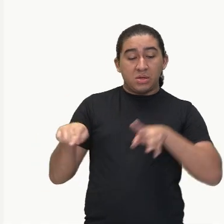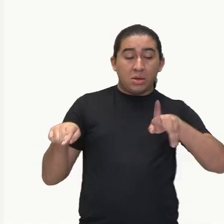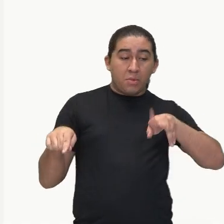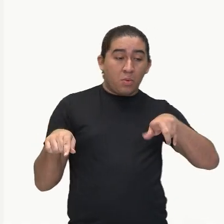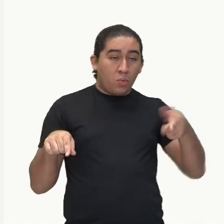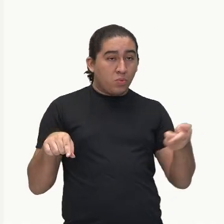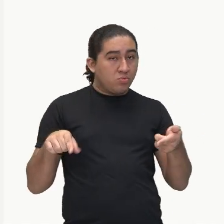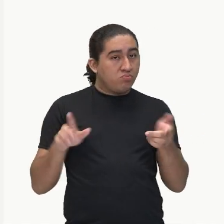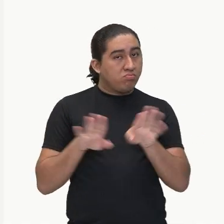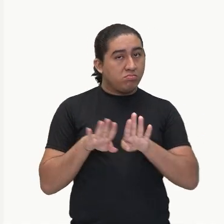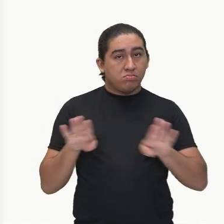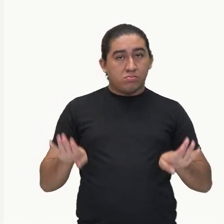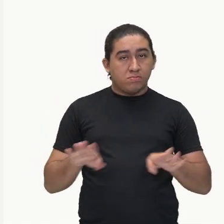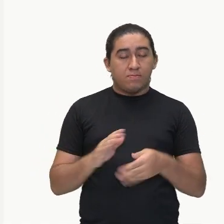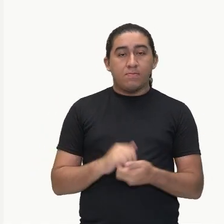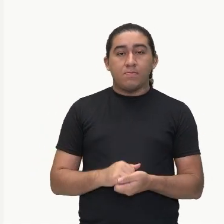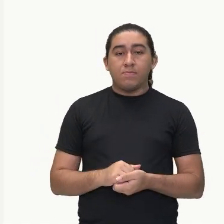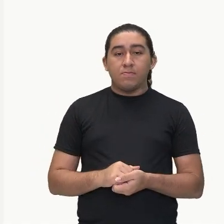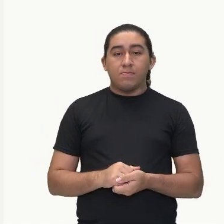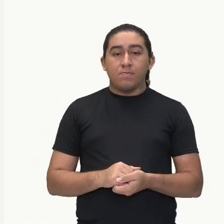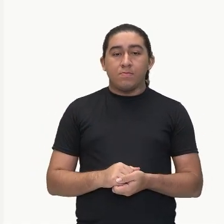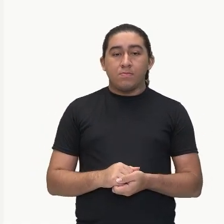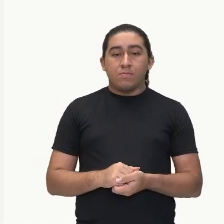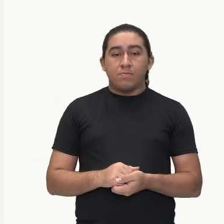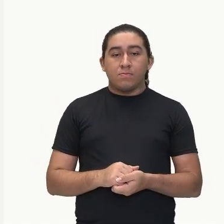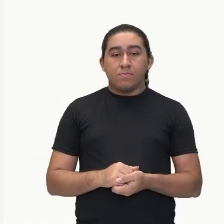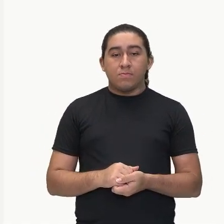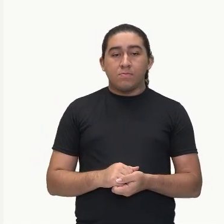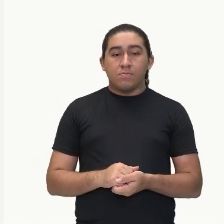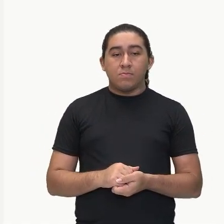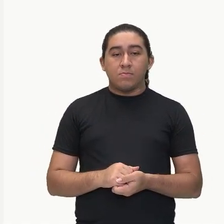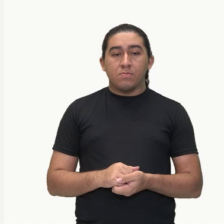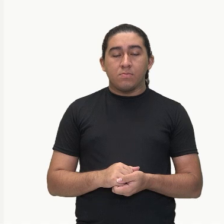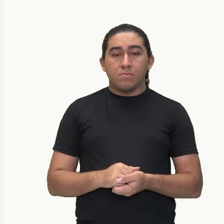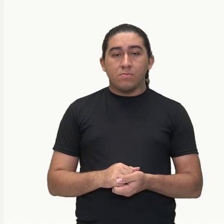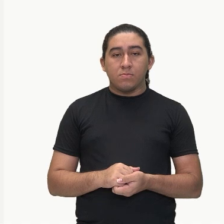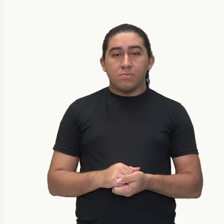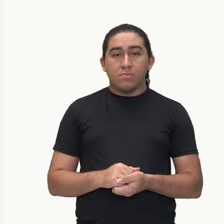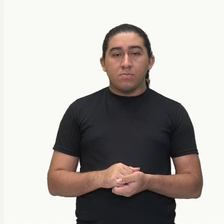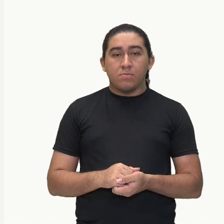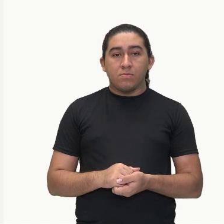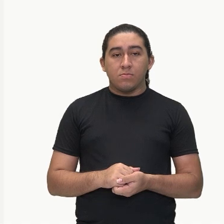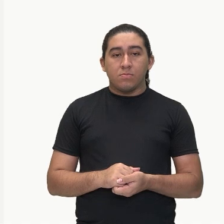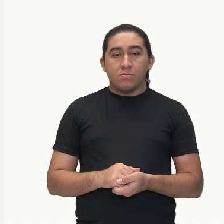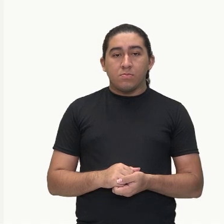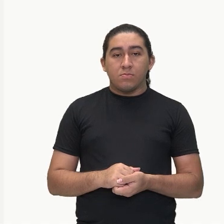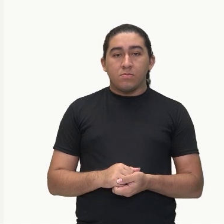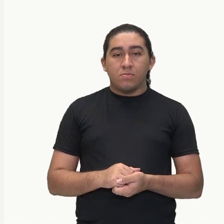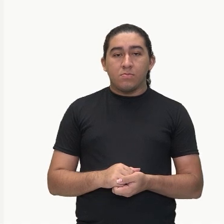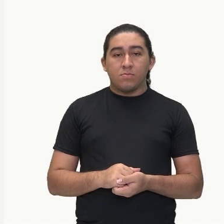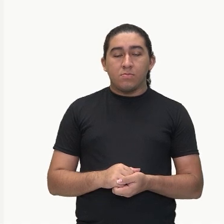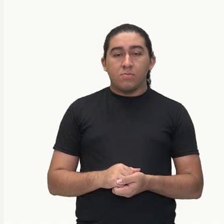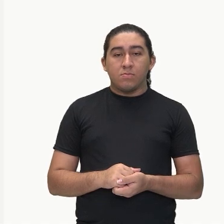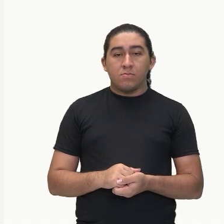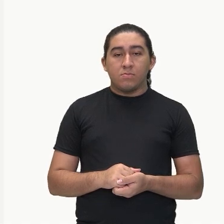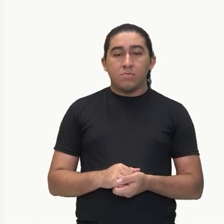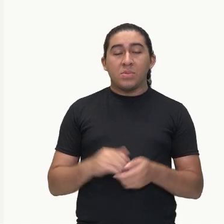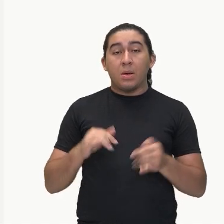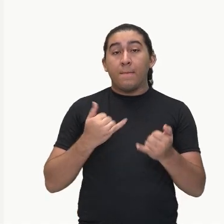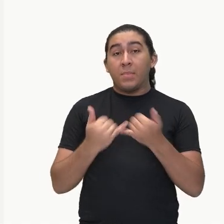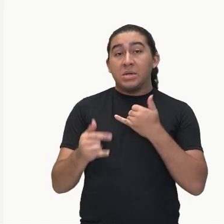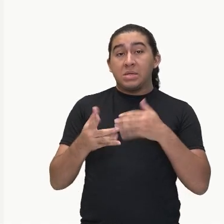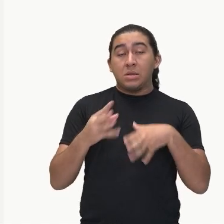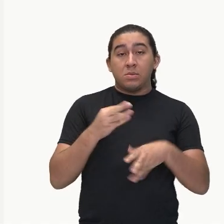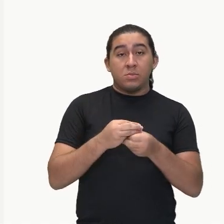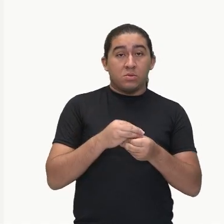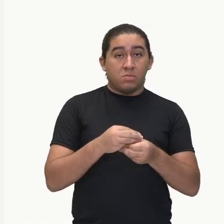Nem futebol, nem natação. Então, deu a ideia de adição aí nessa subentendido, né? Então, aí o verbo